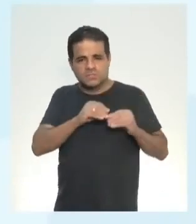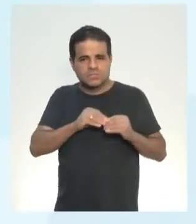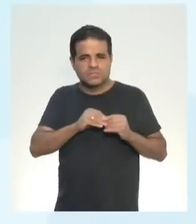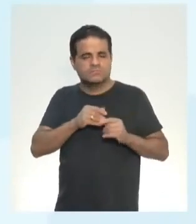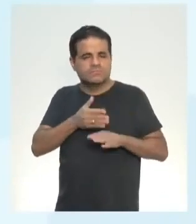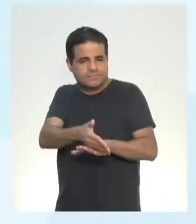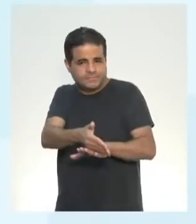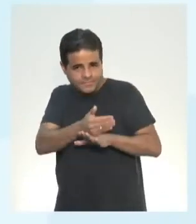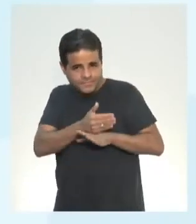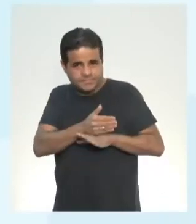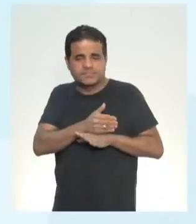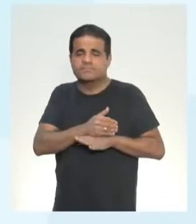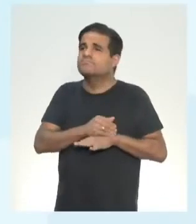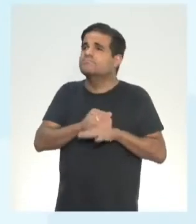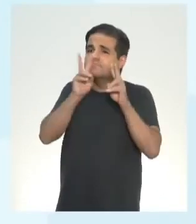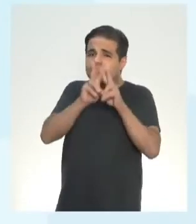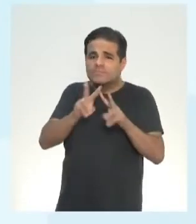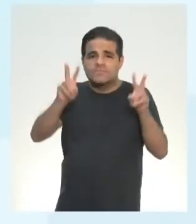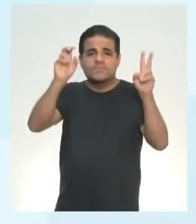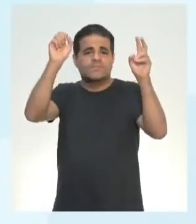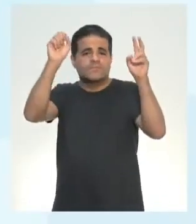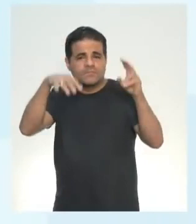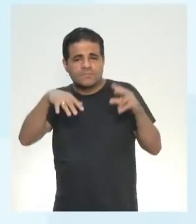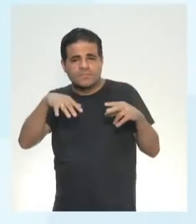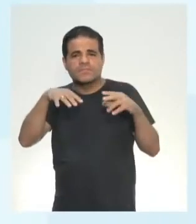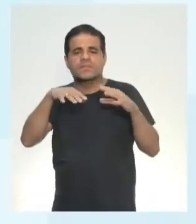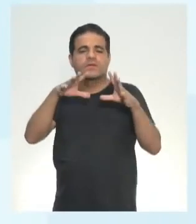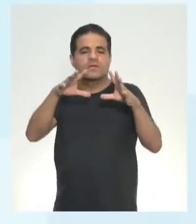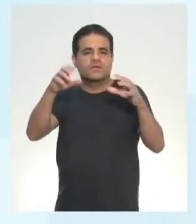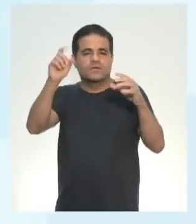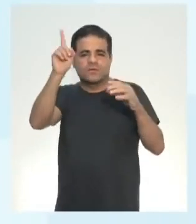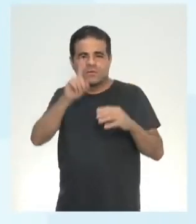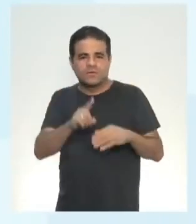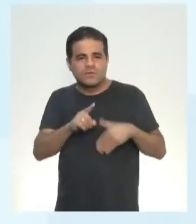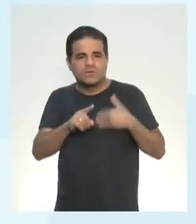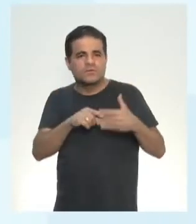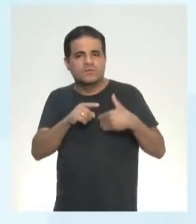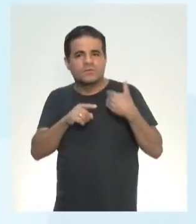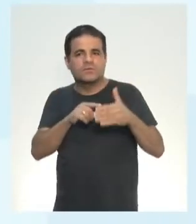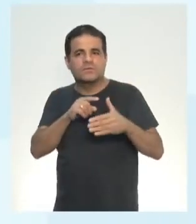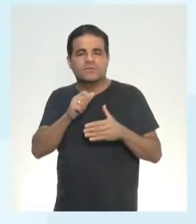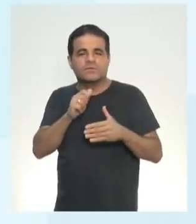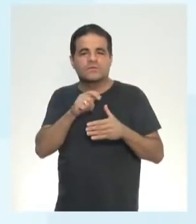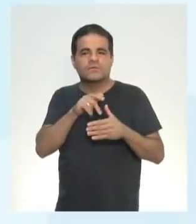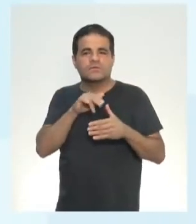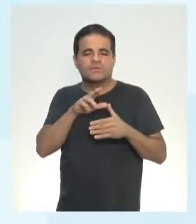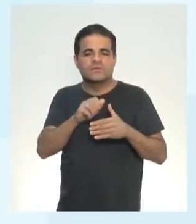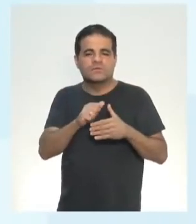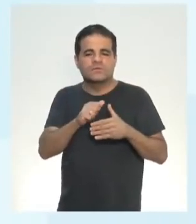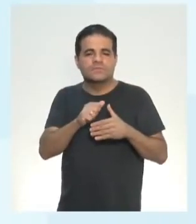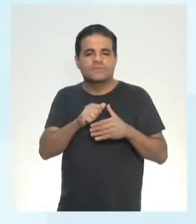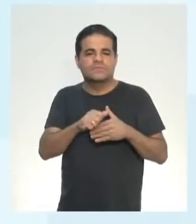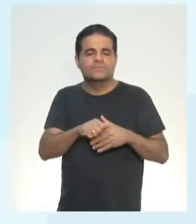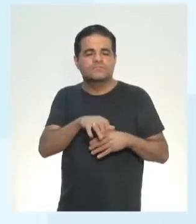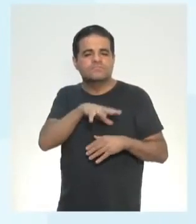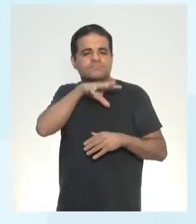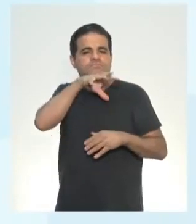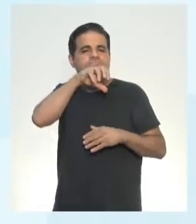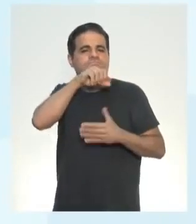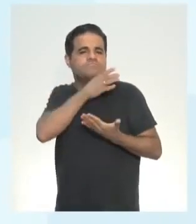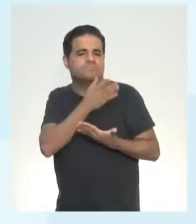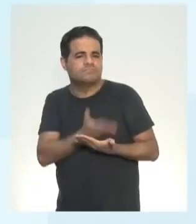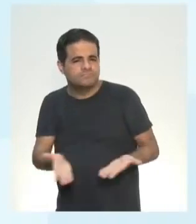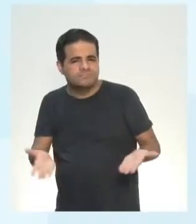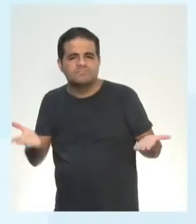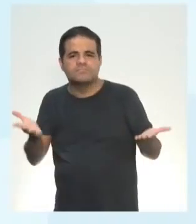antecedente, dissolvendo-se a luz loura e terna da aurora. Que nem um suspiro de saudade